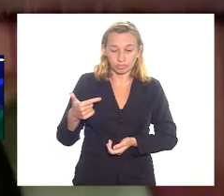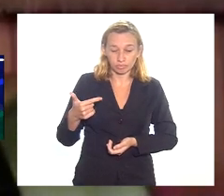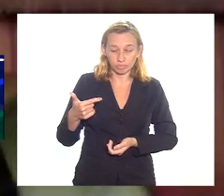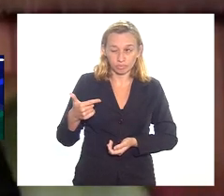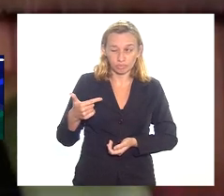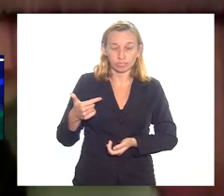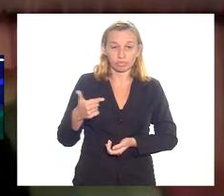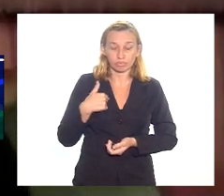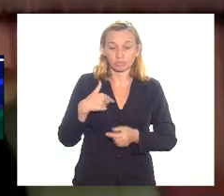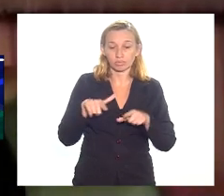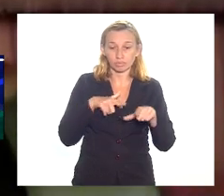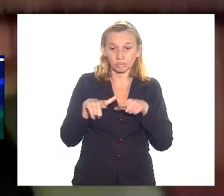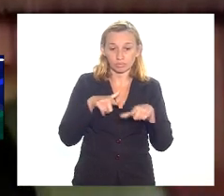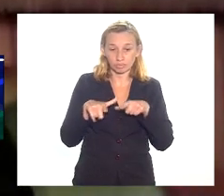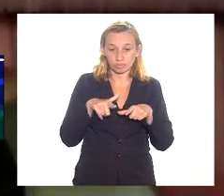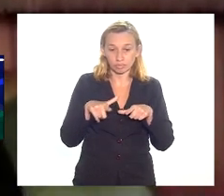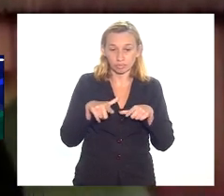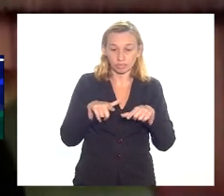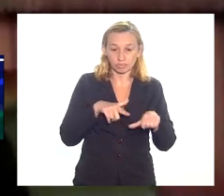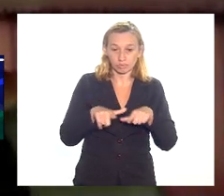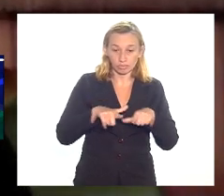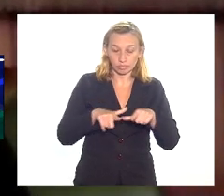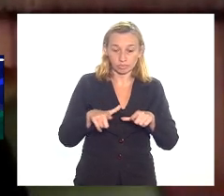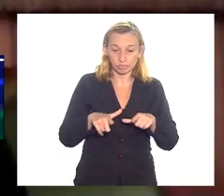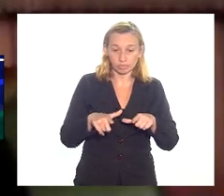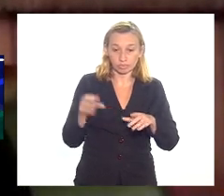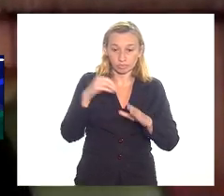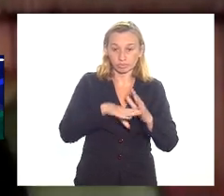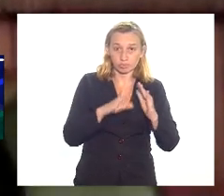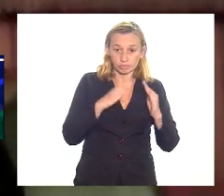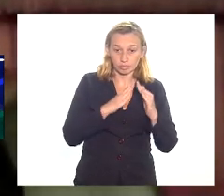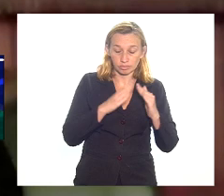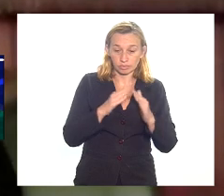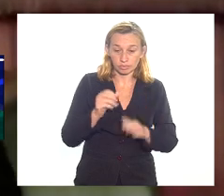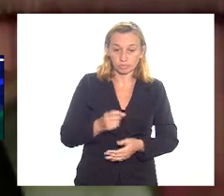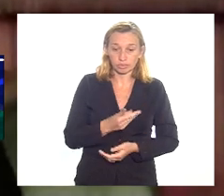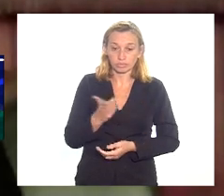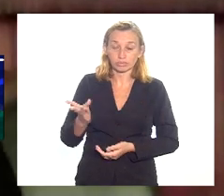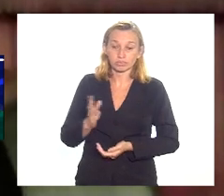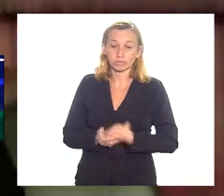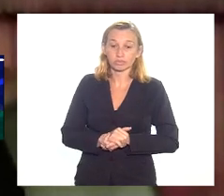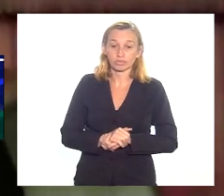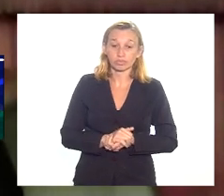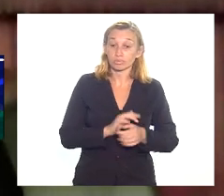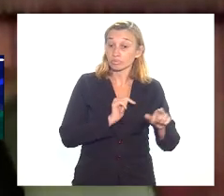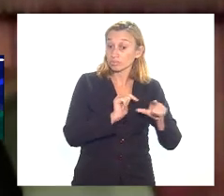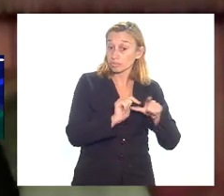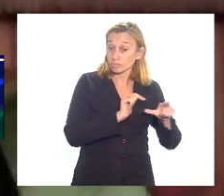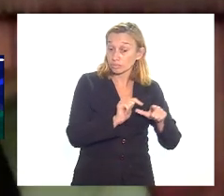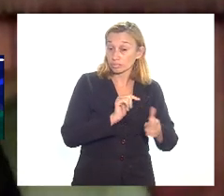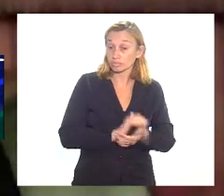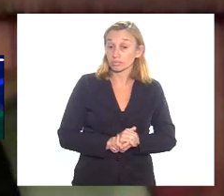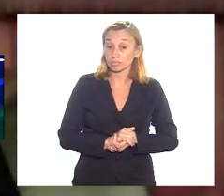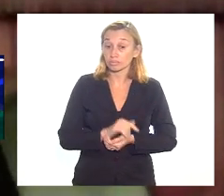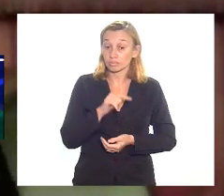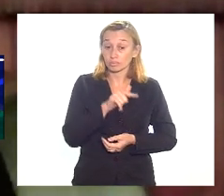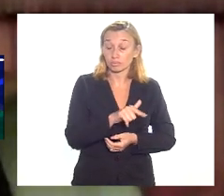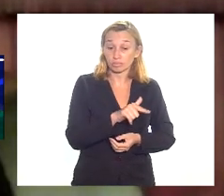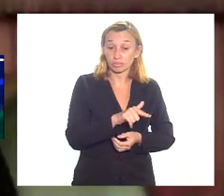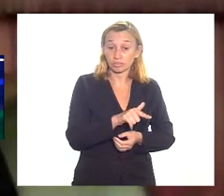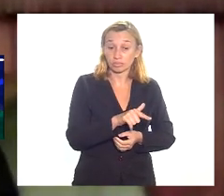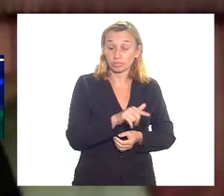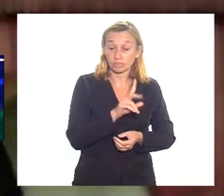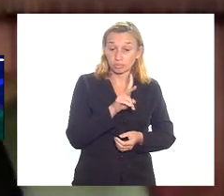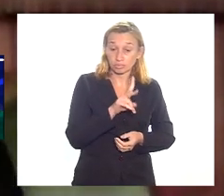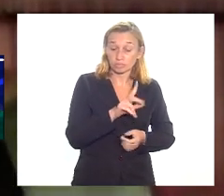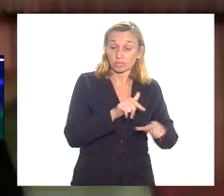2002, eu ainda trabalhava no serviço doméstico. Quanto esse serviço e essa categoria de